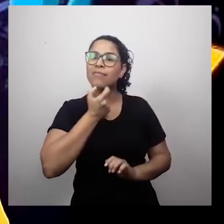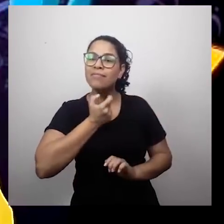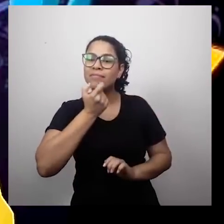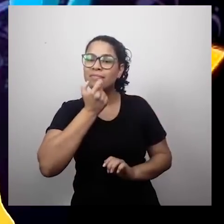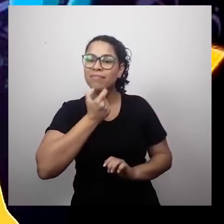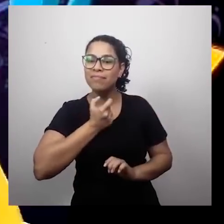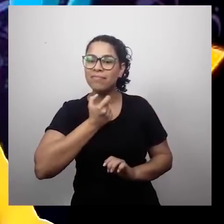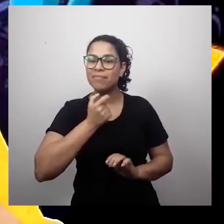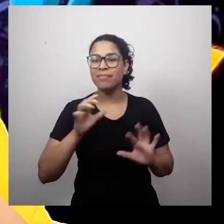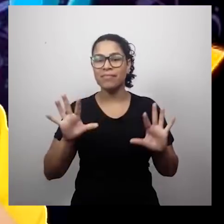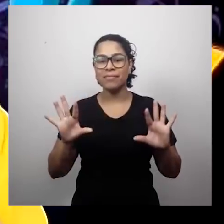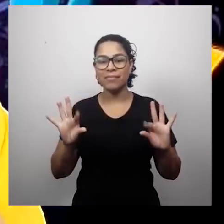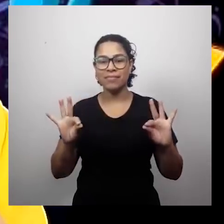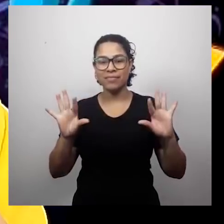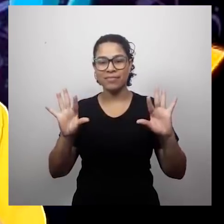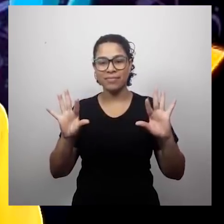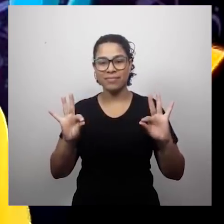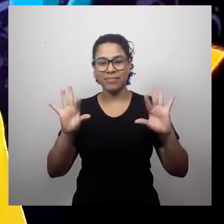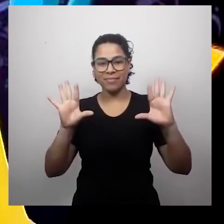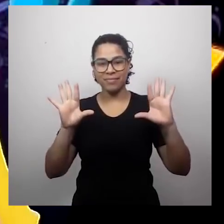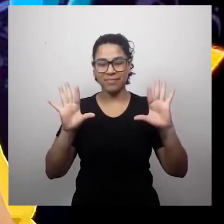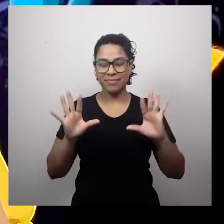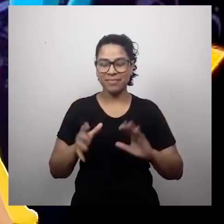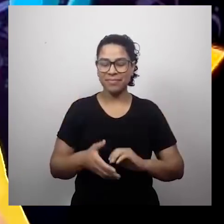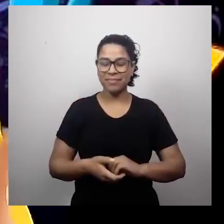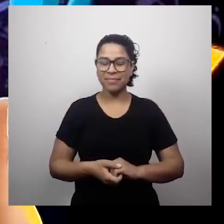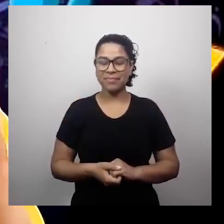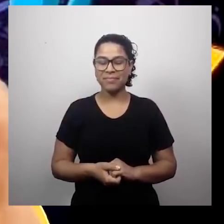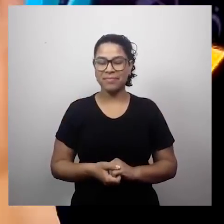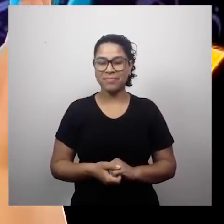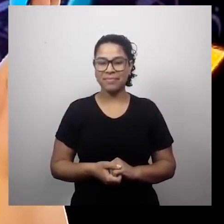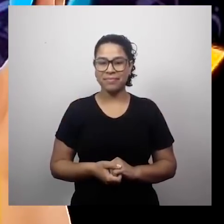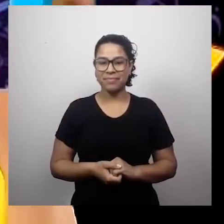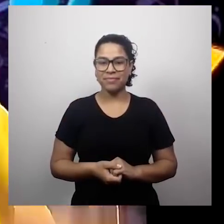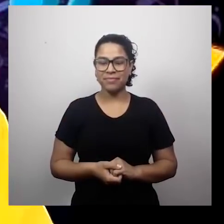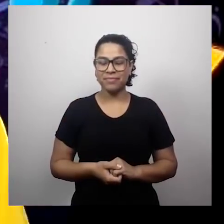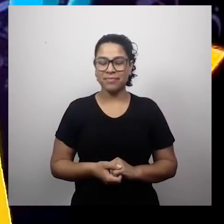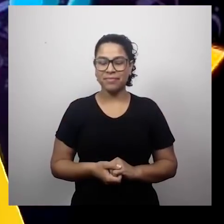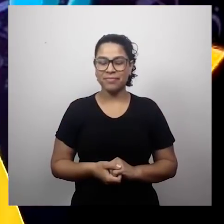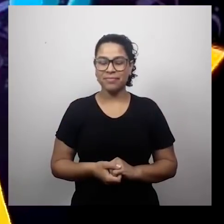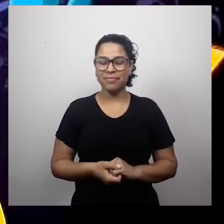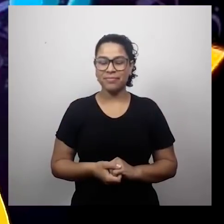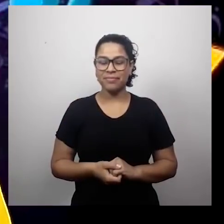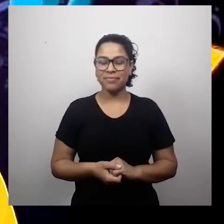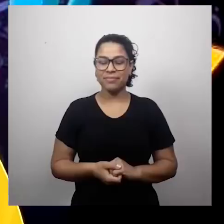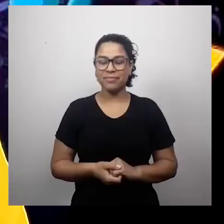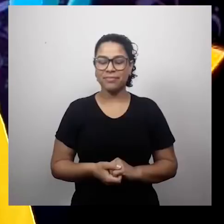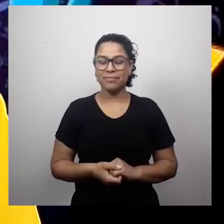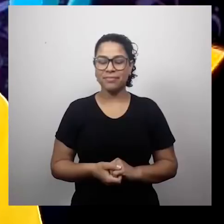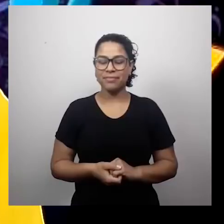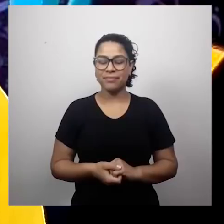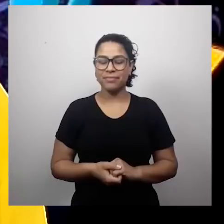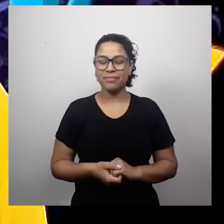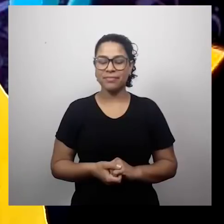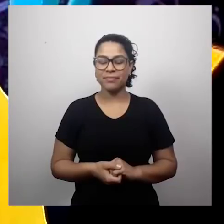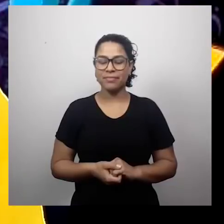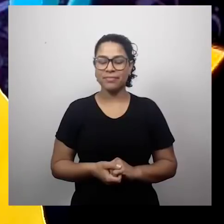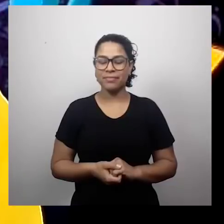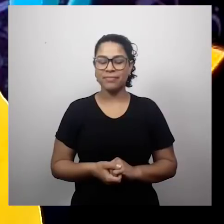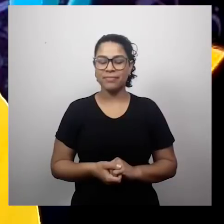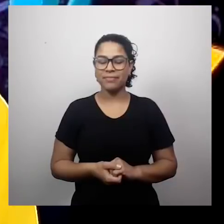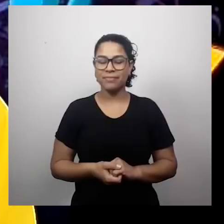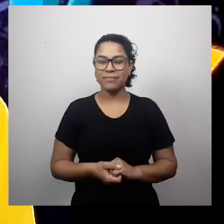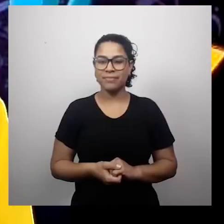Mas em inglês, o nome desse instrumento é finger cymbals. Do you know